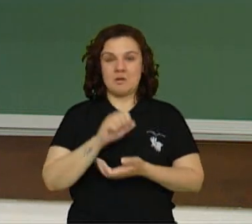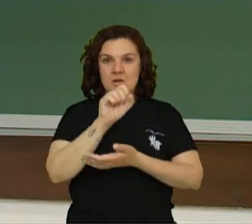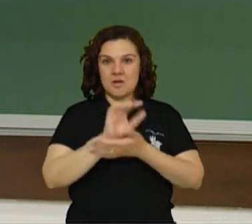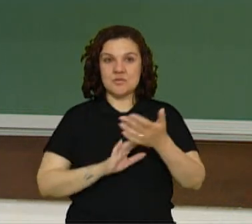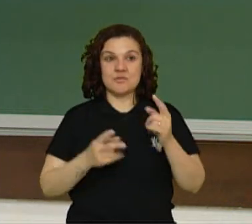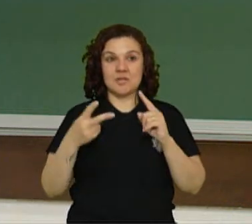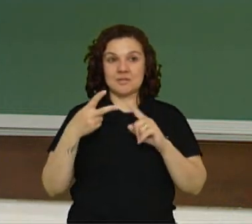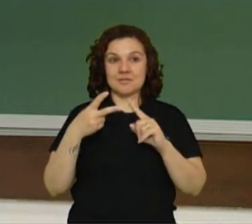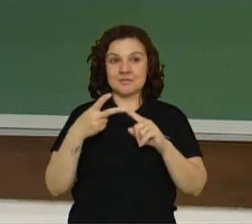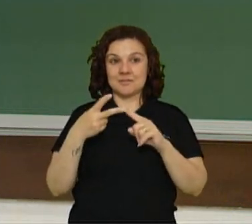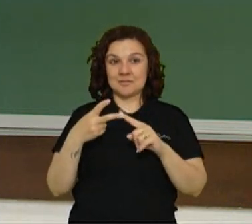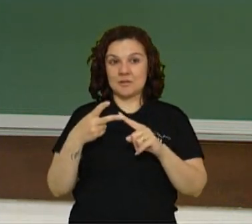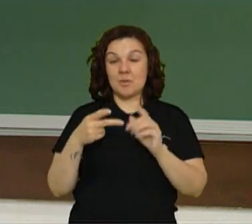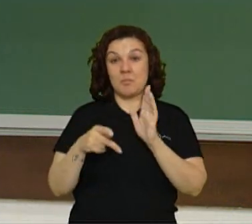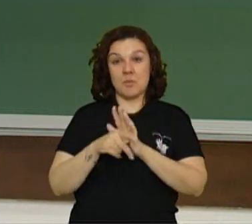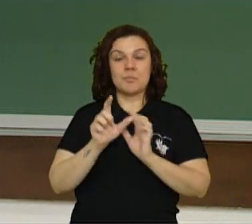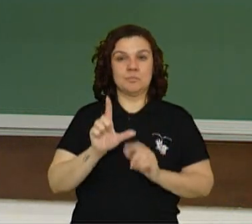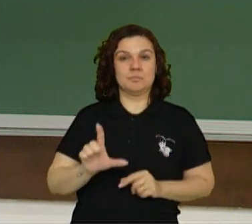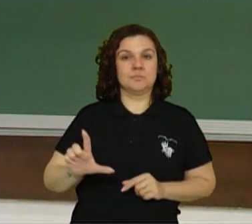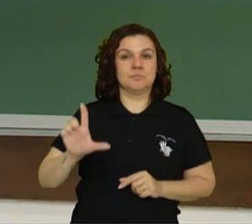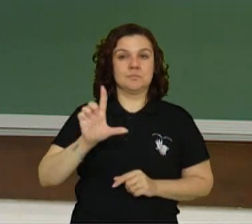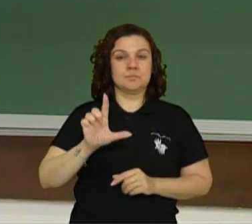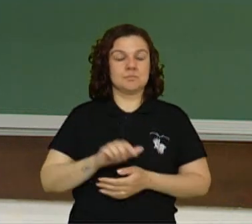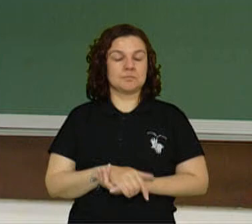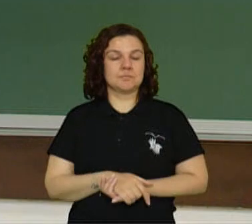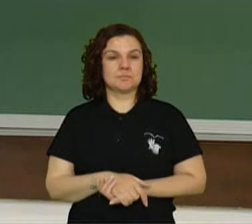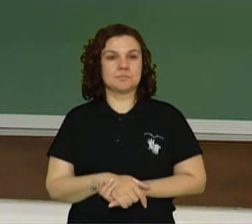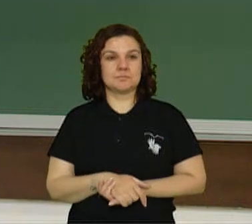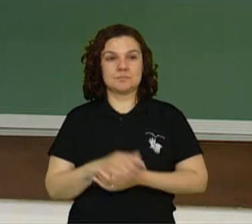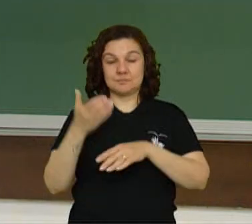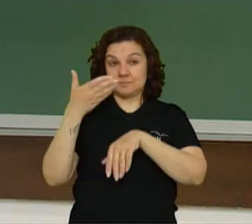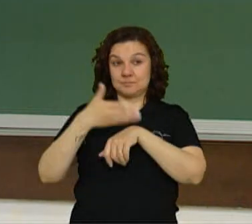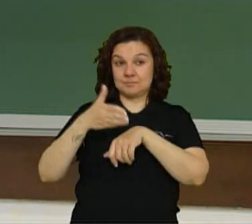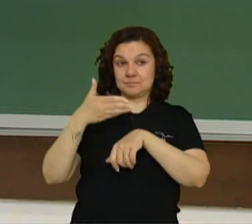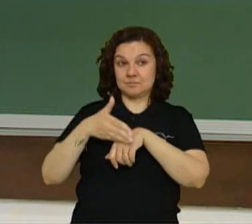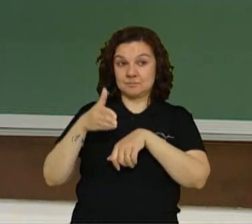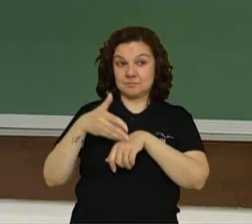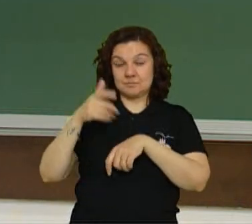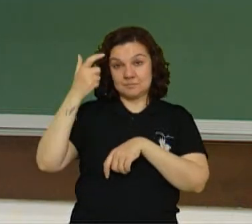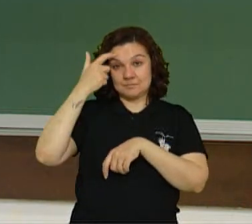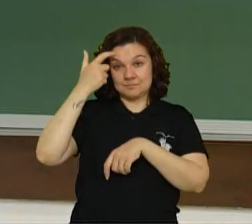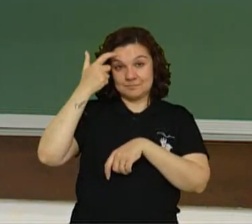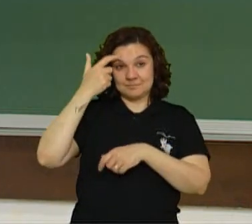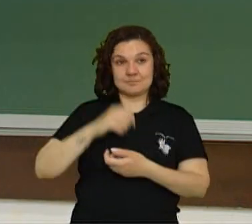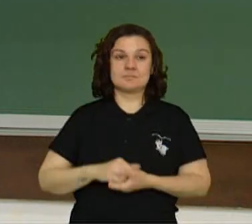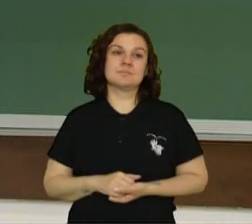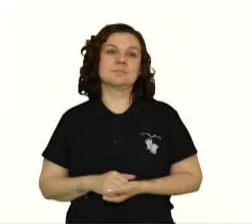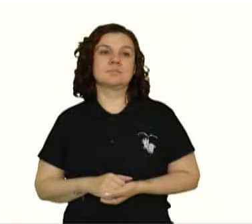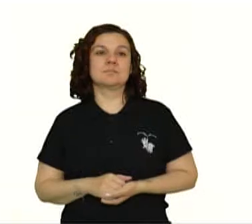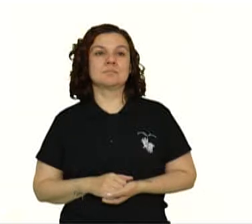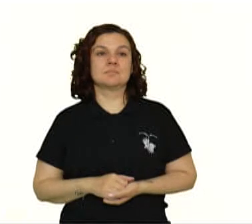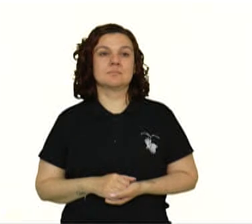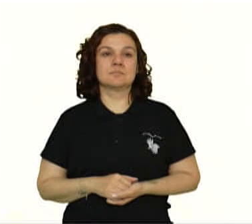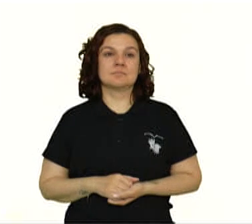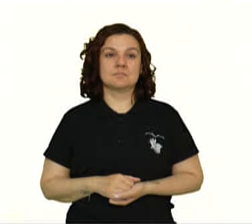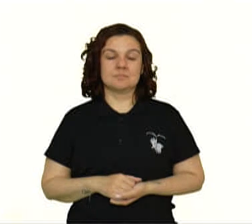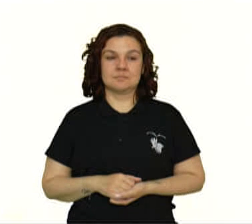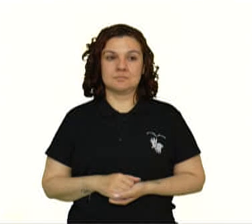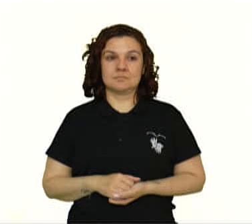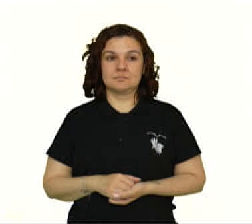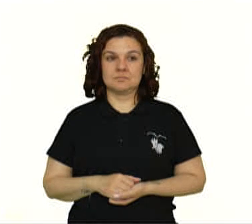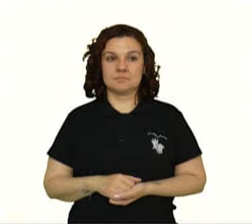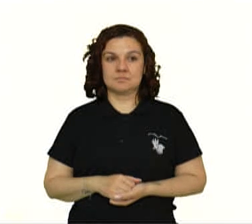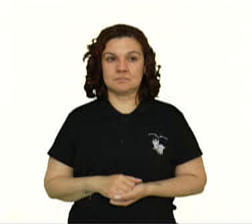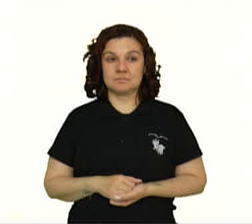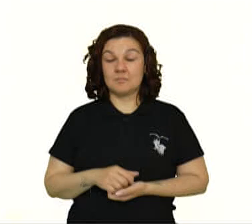Exercício 2, um exercício de lógica. Vamos trabalhar com essa cabecinha. Uma